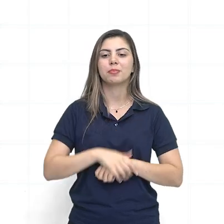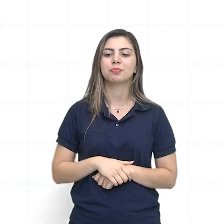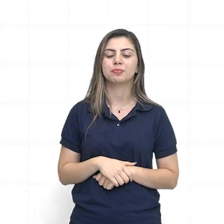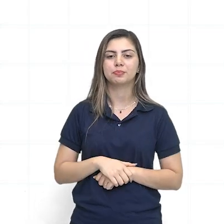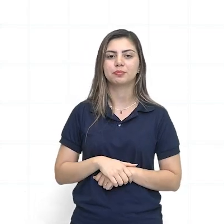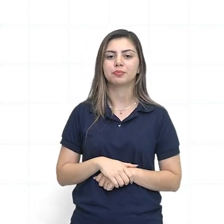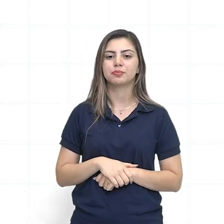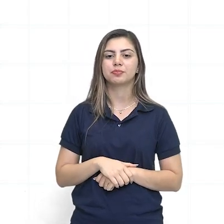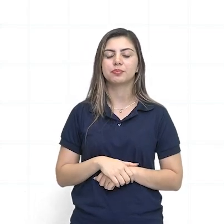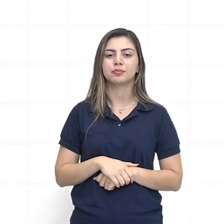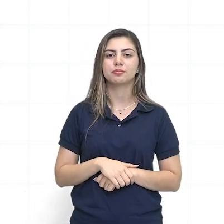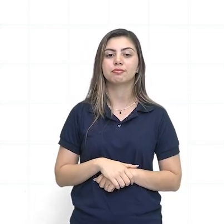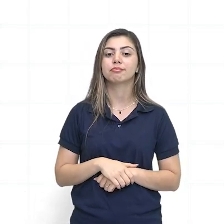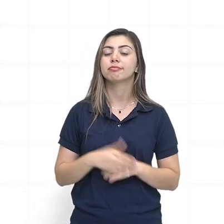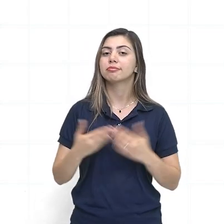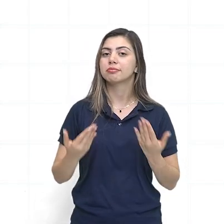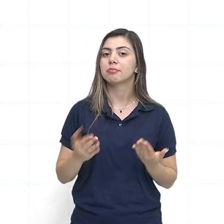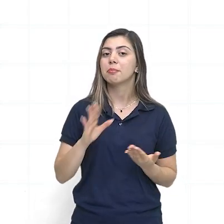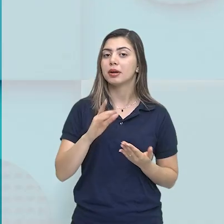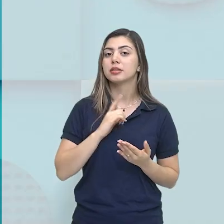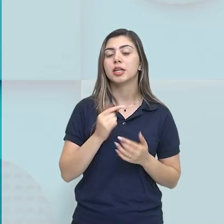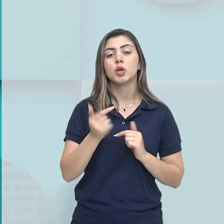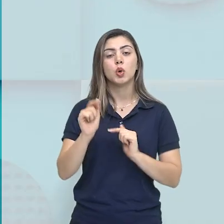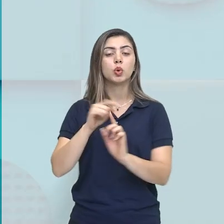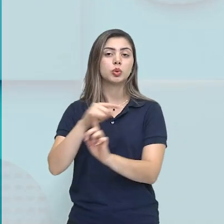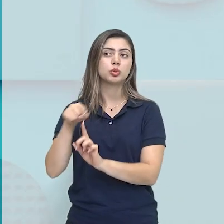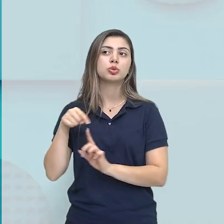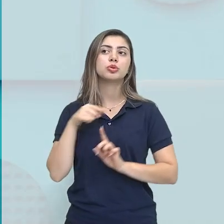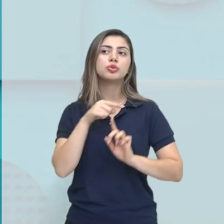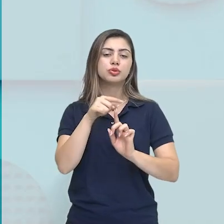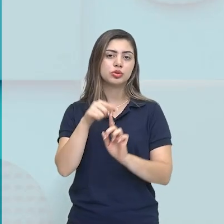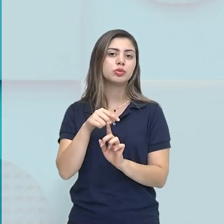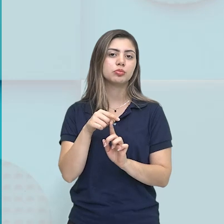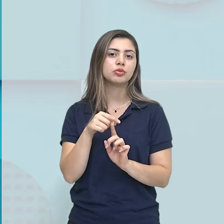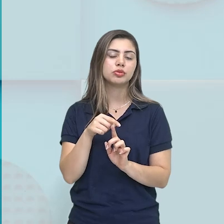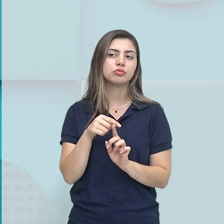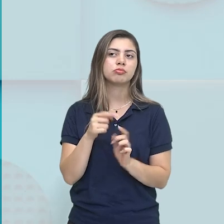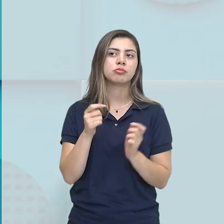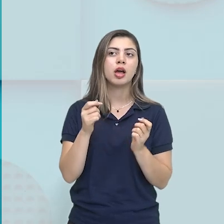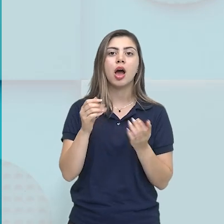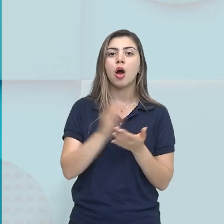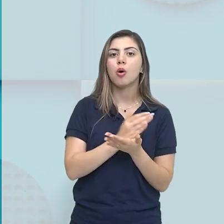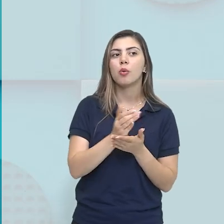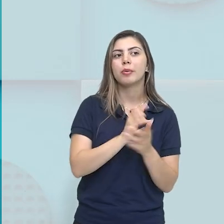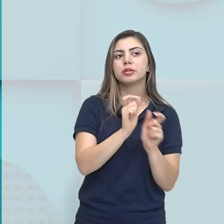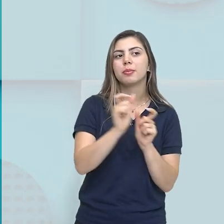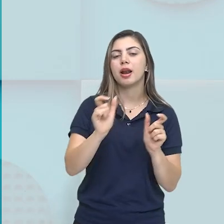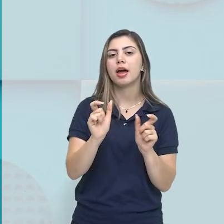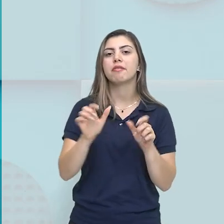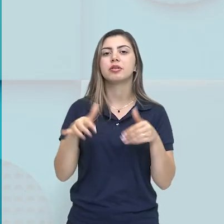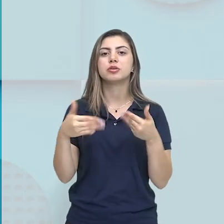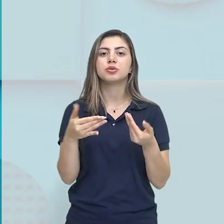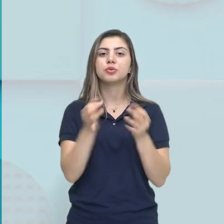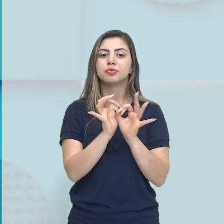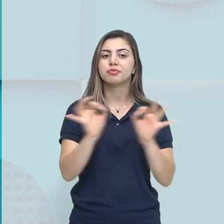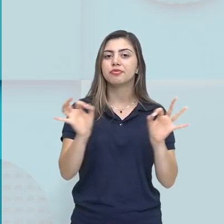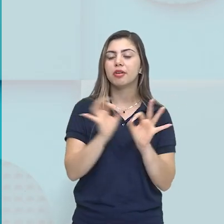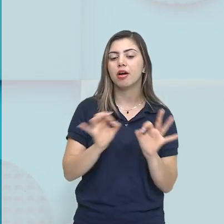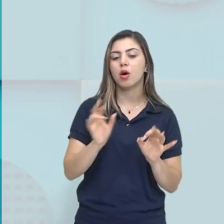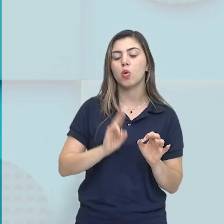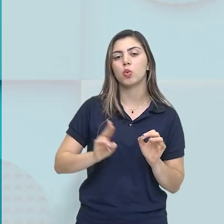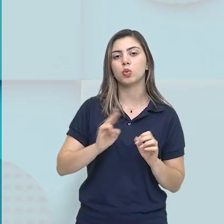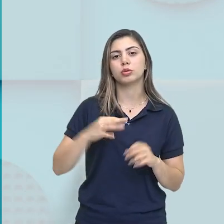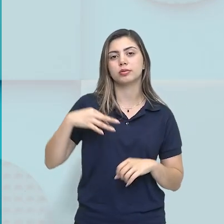Então, existem outras formas também, né, de palavras e frases que as pessoas utilizam em